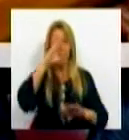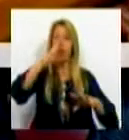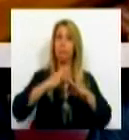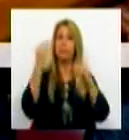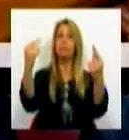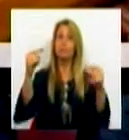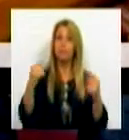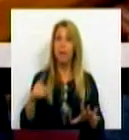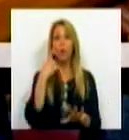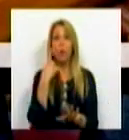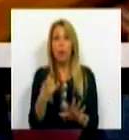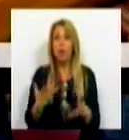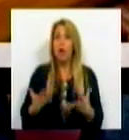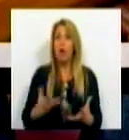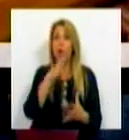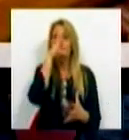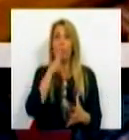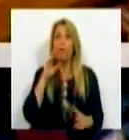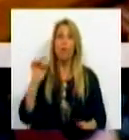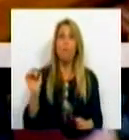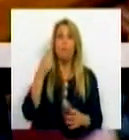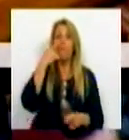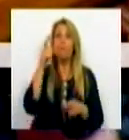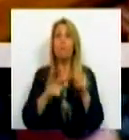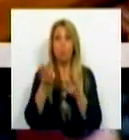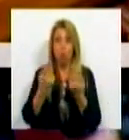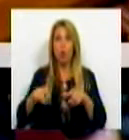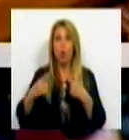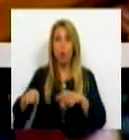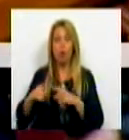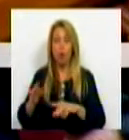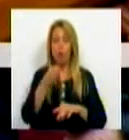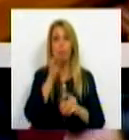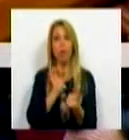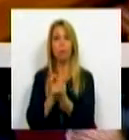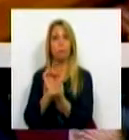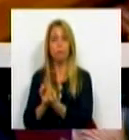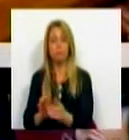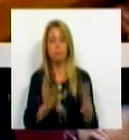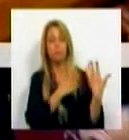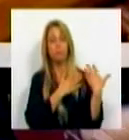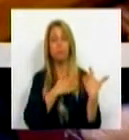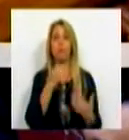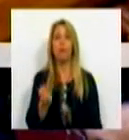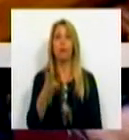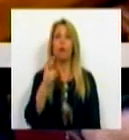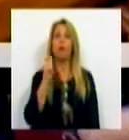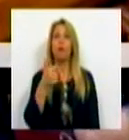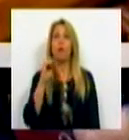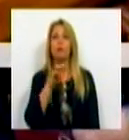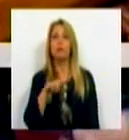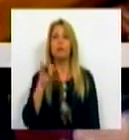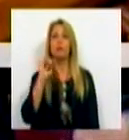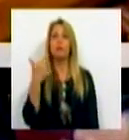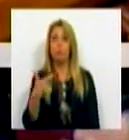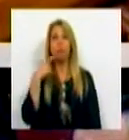que o atual Governo foi uma das primeiras pessoas com quem reuni, foi com os responsáveis da Web Summit, para demonstrar a continuação